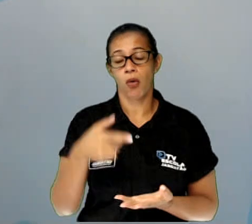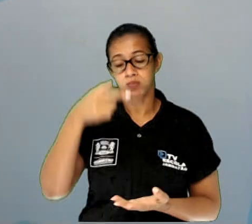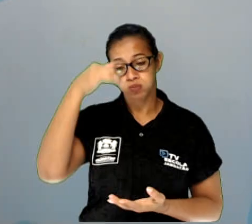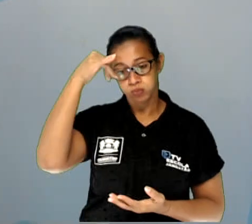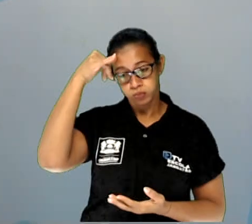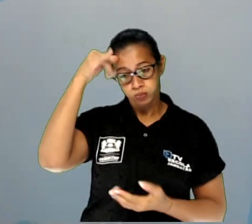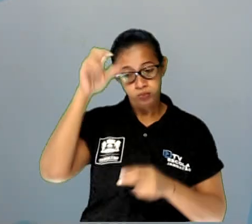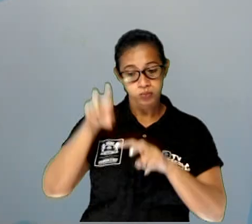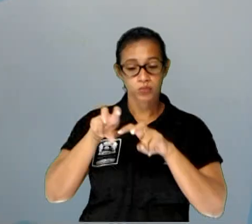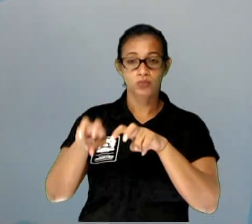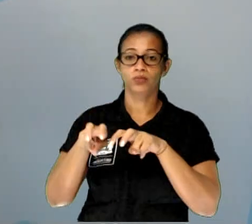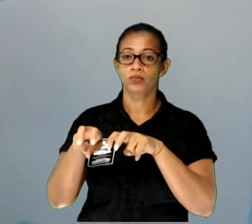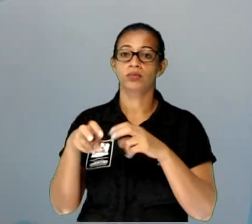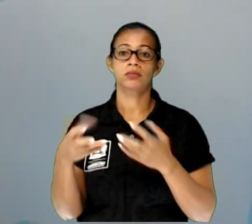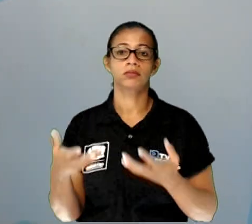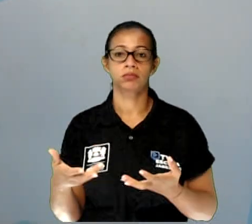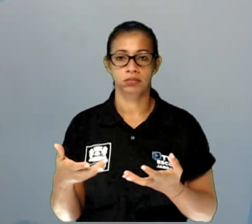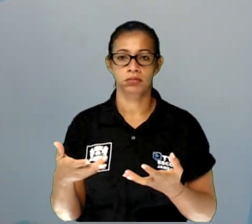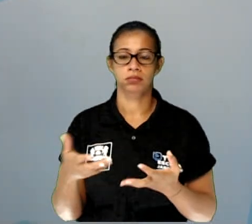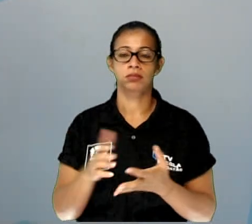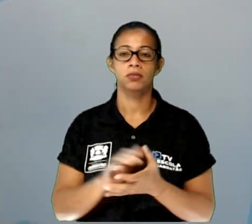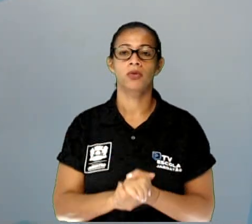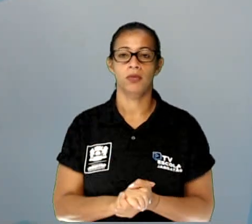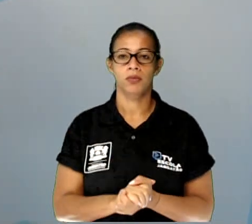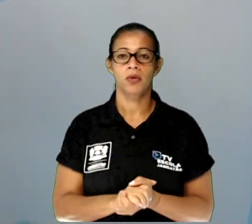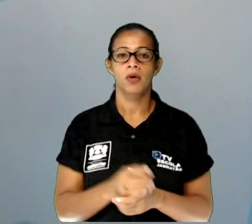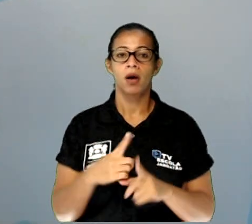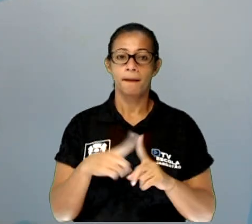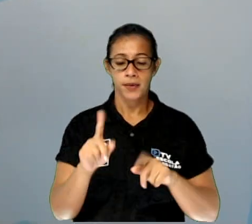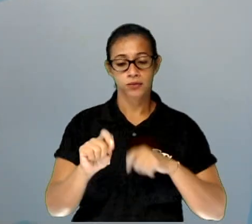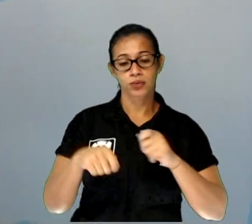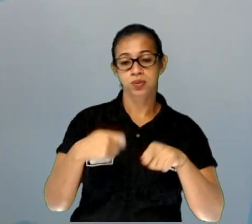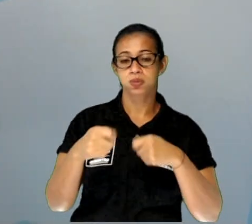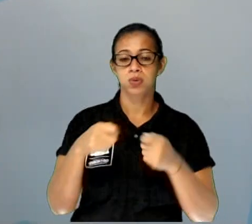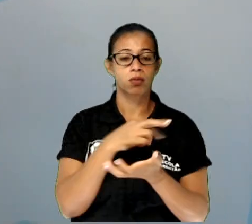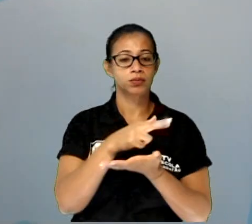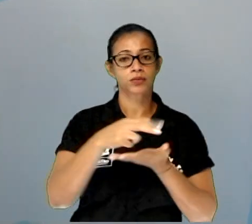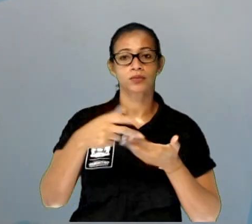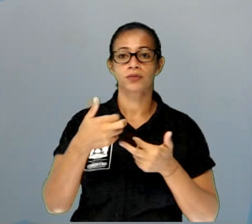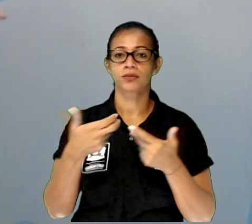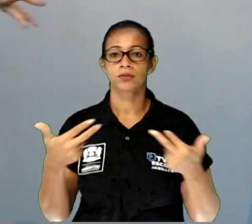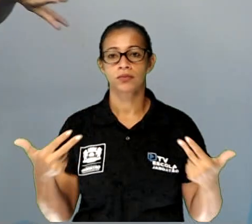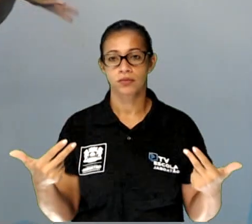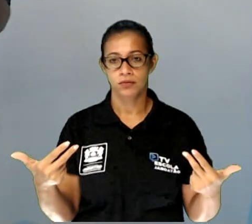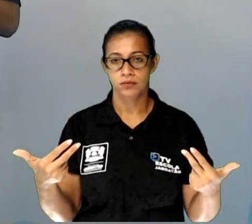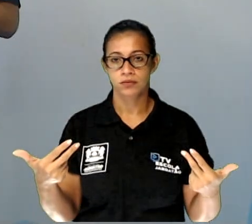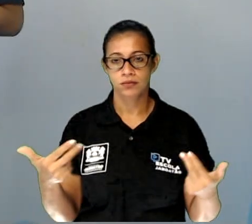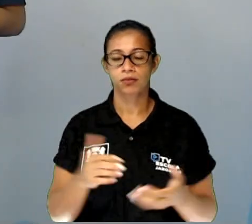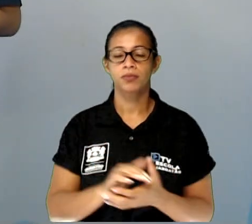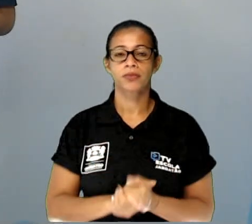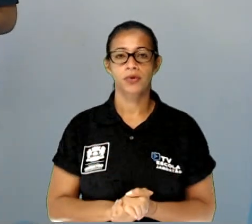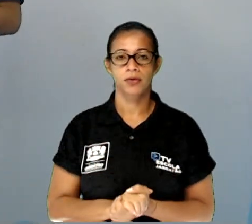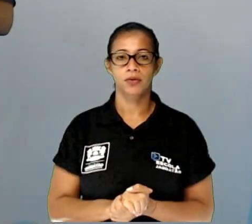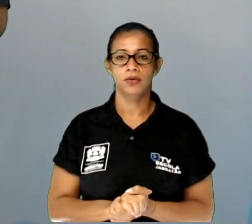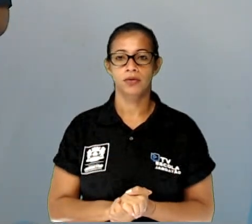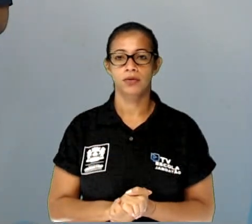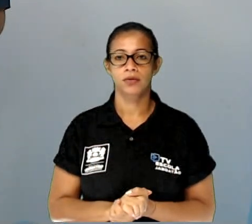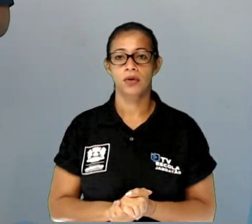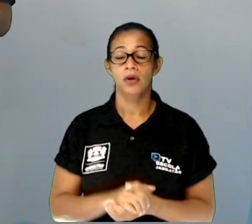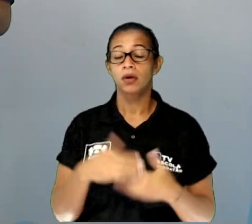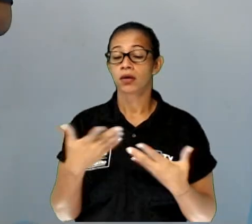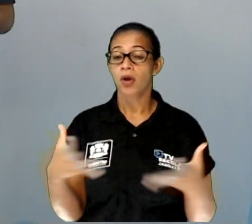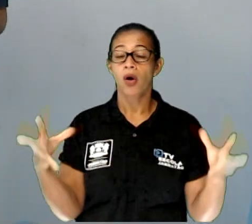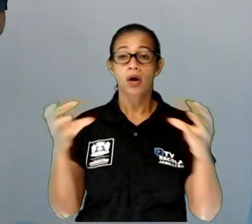O Império Bizantino vem um pouco para quebrar esses estereótipos, tá? E de maneira geral, o que a gente pode resumir,